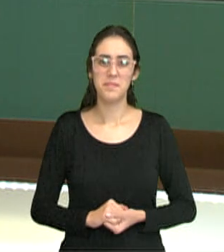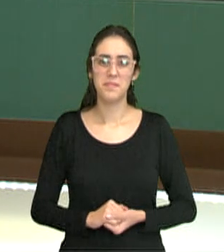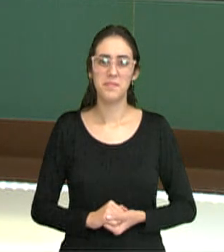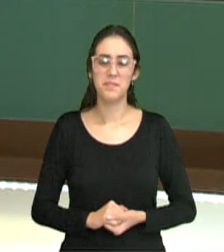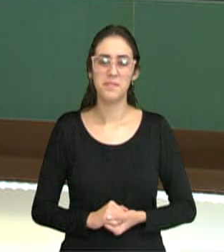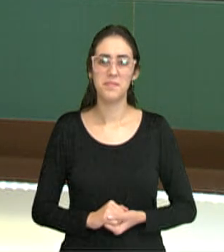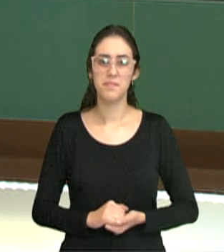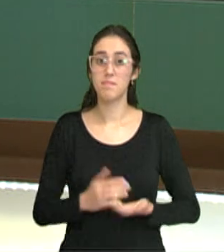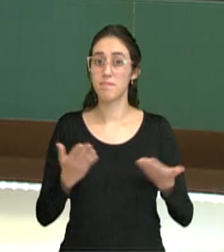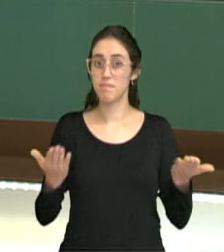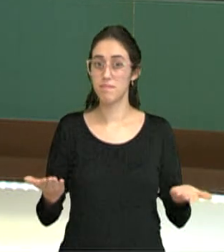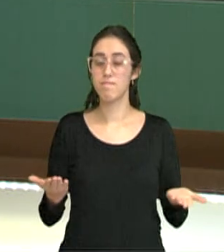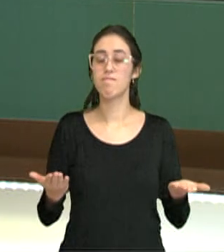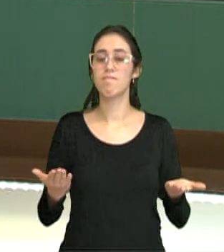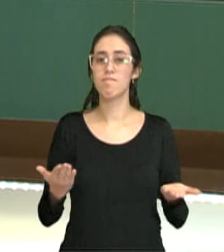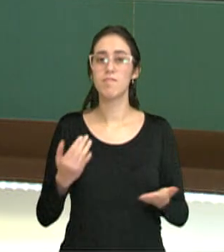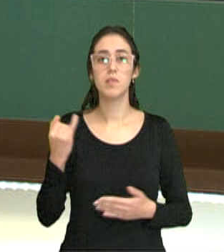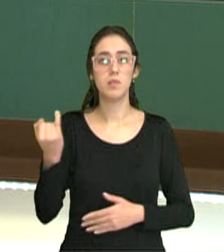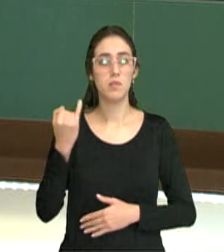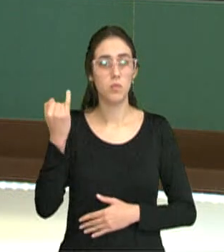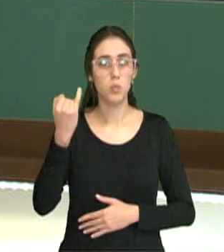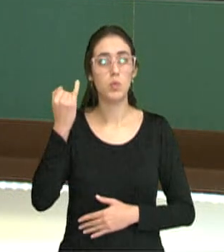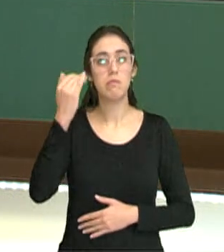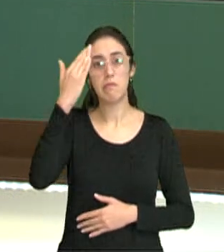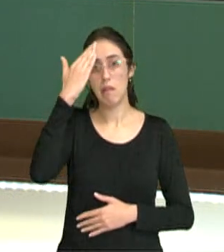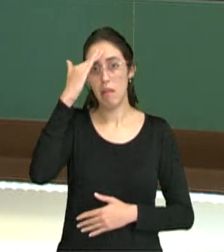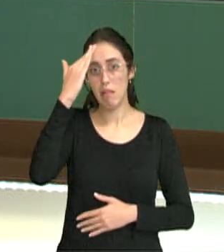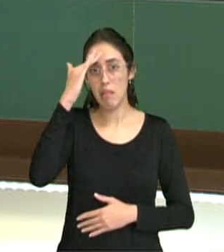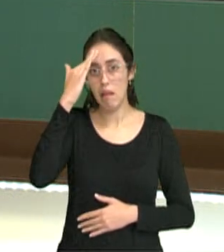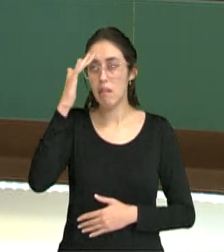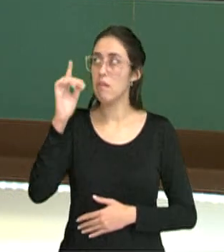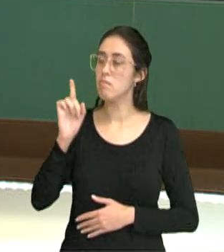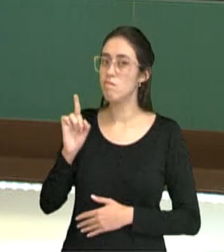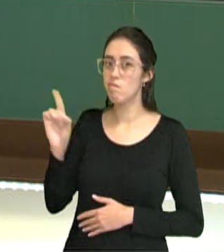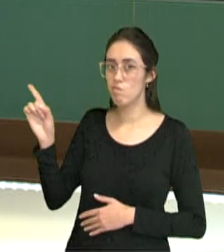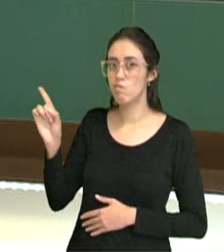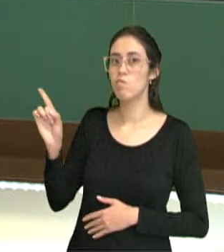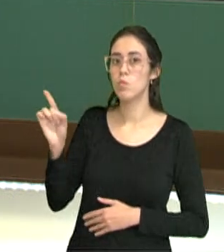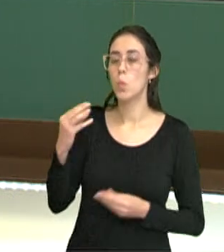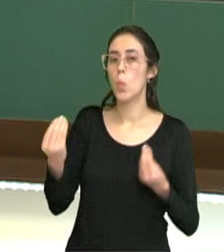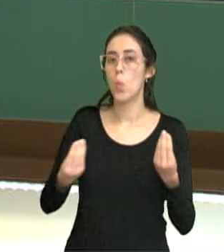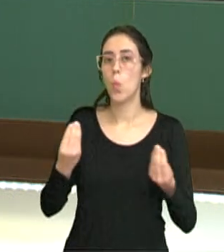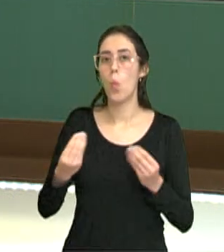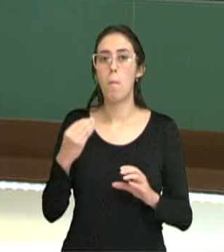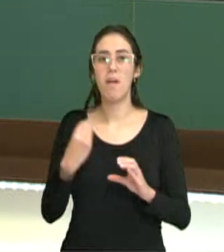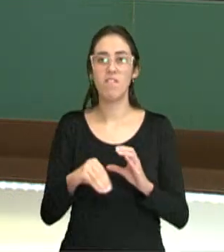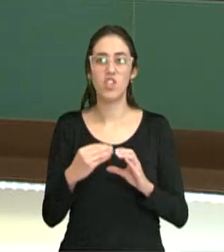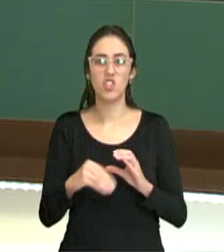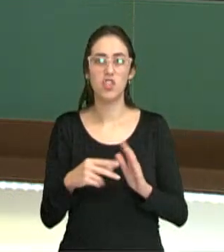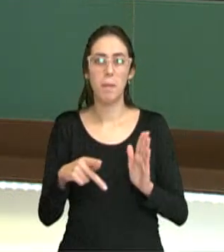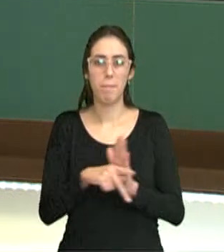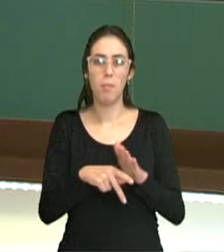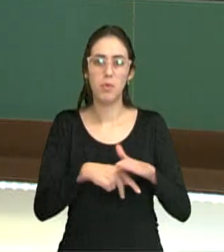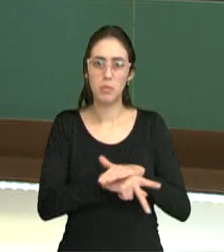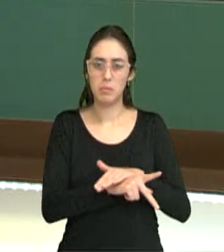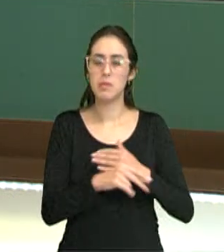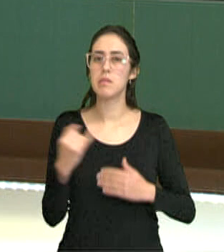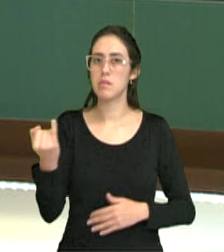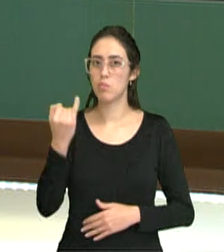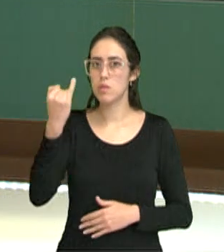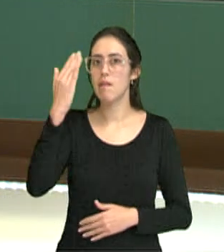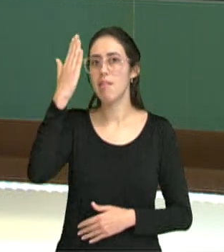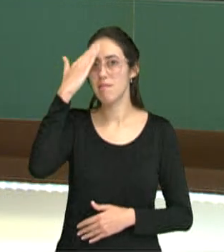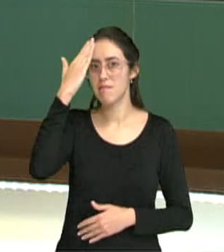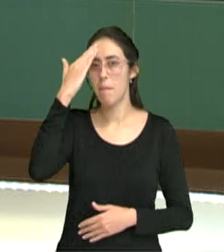Bem, pessoal, compreender este método, esta forma de investimento que é a poupança é bastante importante. Como